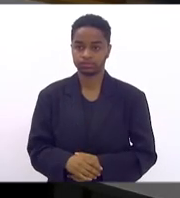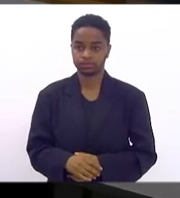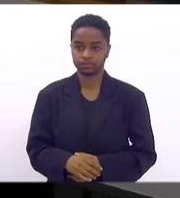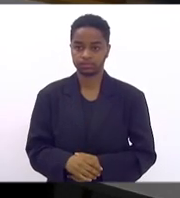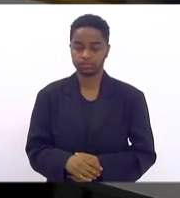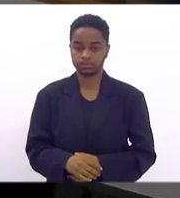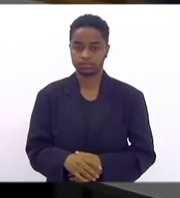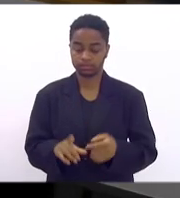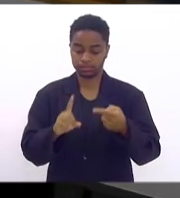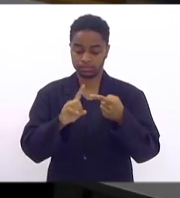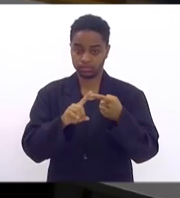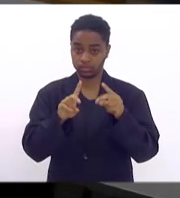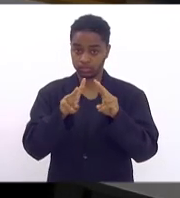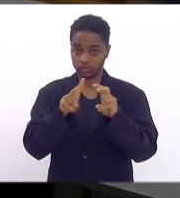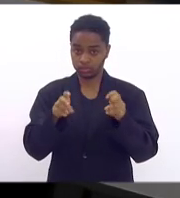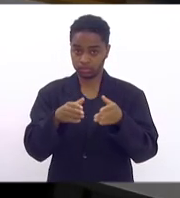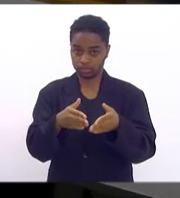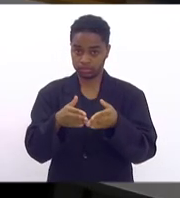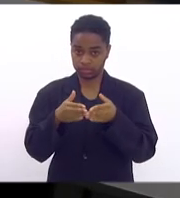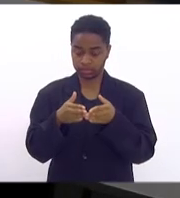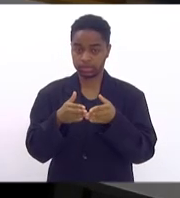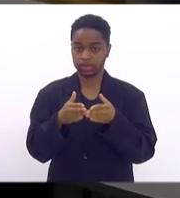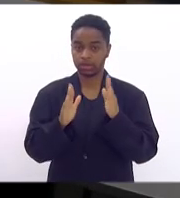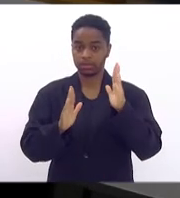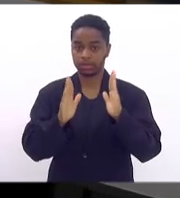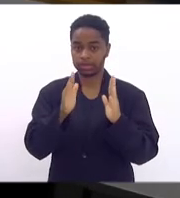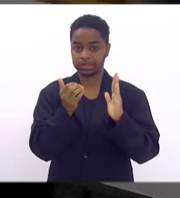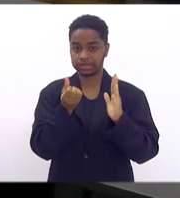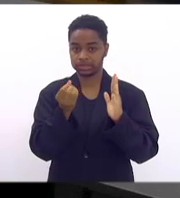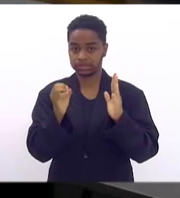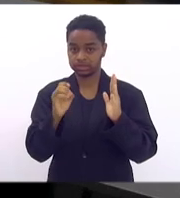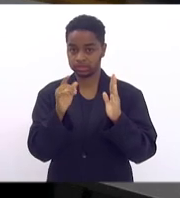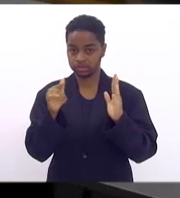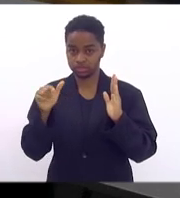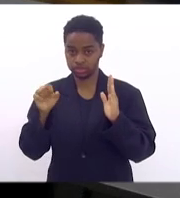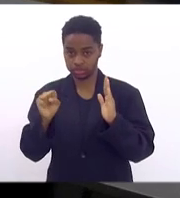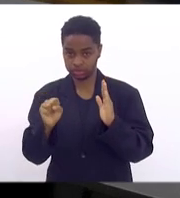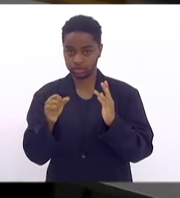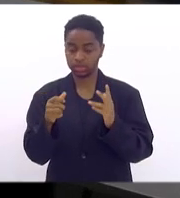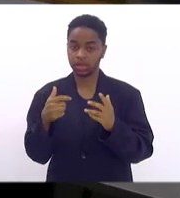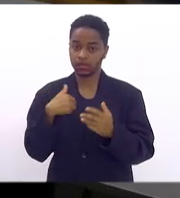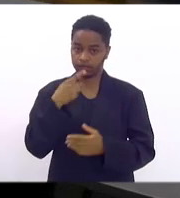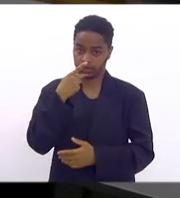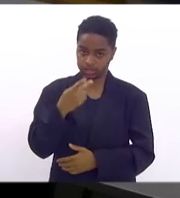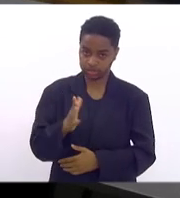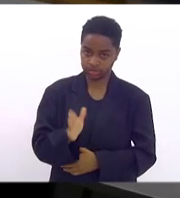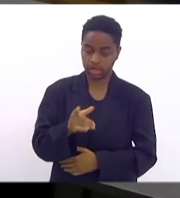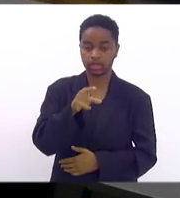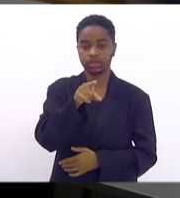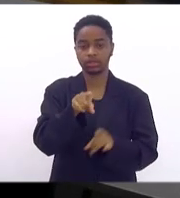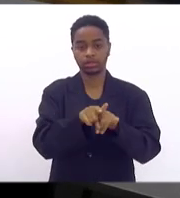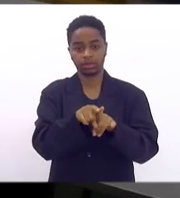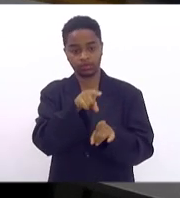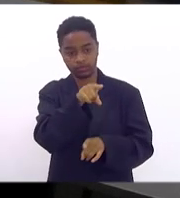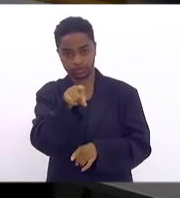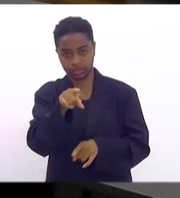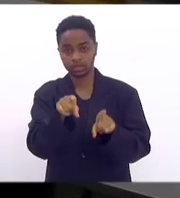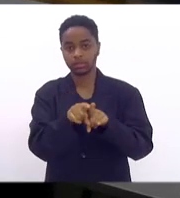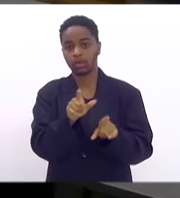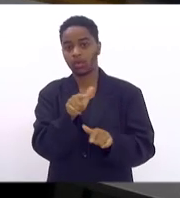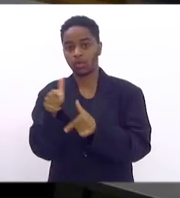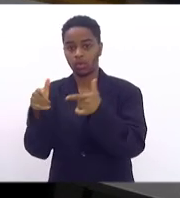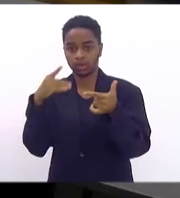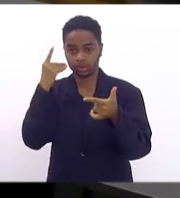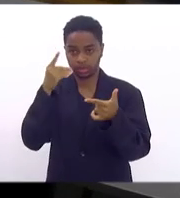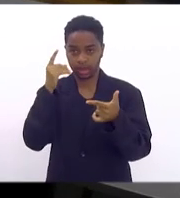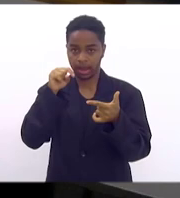Quanto à suspensão por 60 dias, diante daquilo que já foi dito por mim, por Vossa Excelência e pelas demais